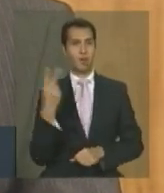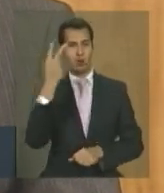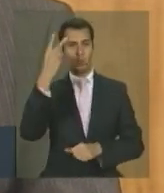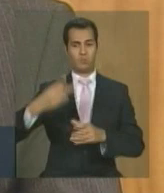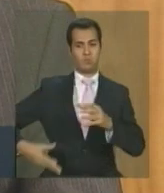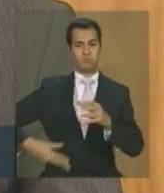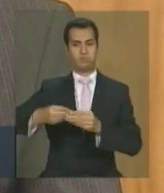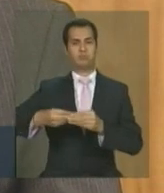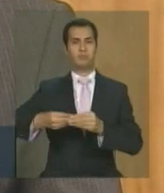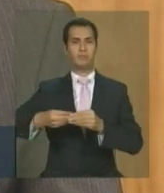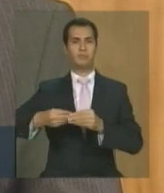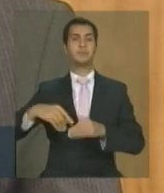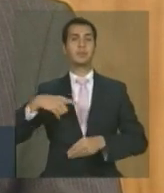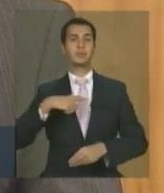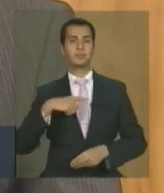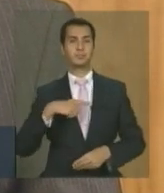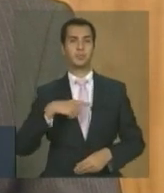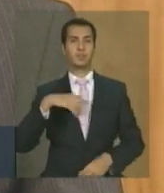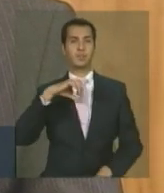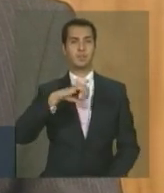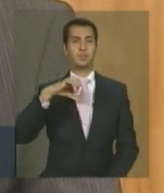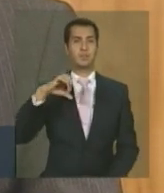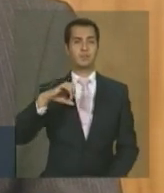valores, eles têm